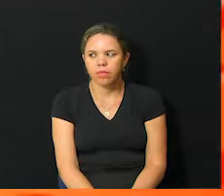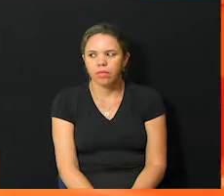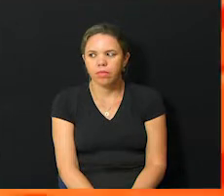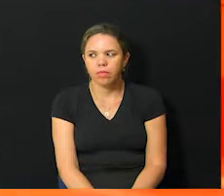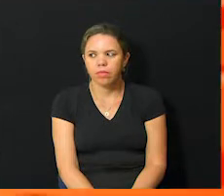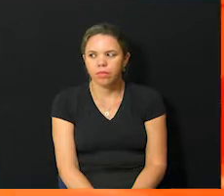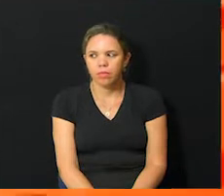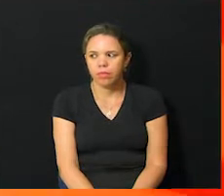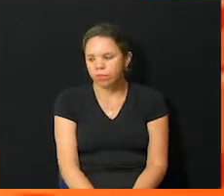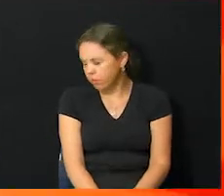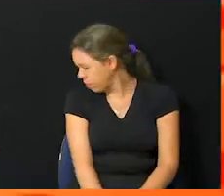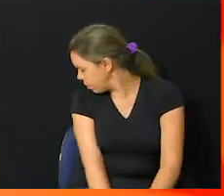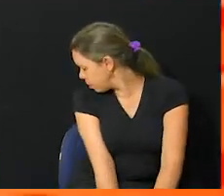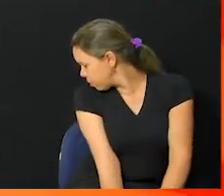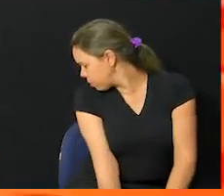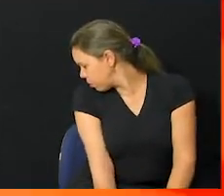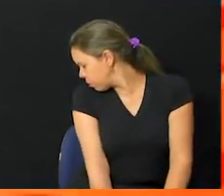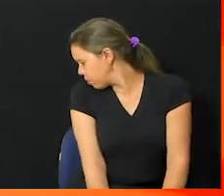céu